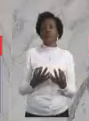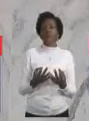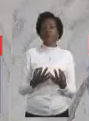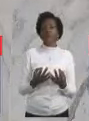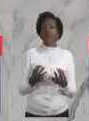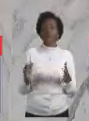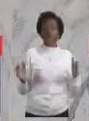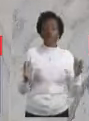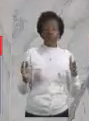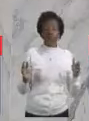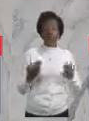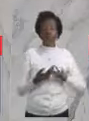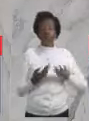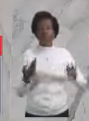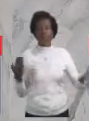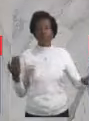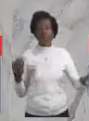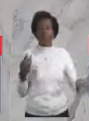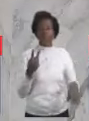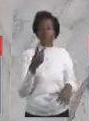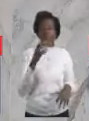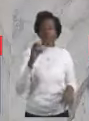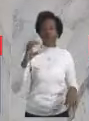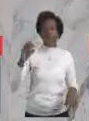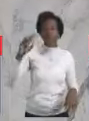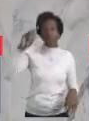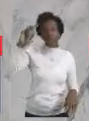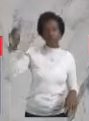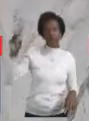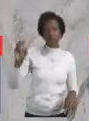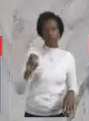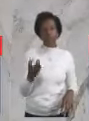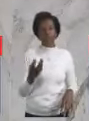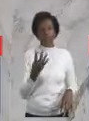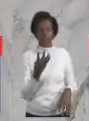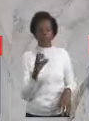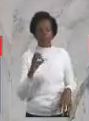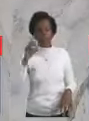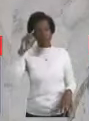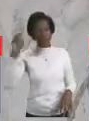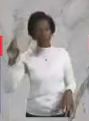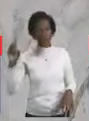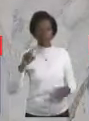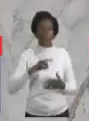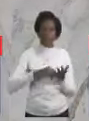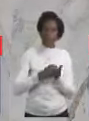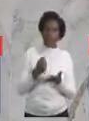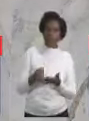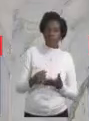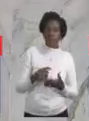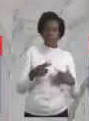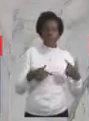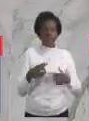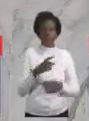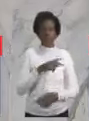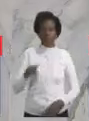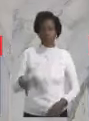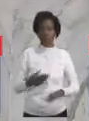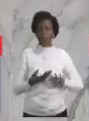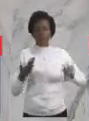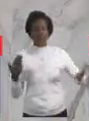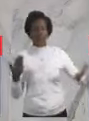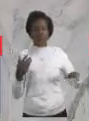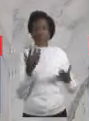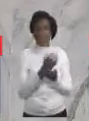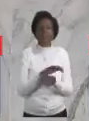quarentena do centena Ou seja a interrupção do contrato de trabalho do professor isso acaba com